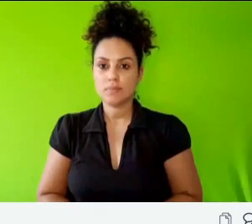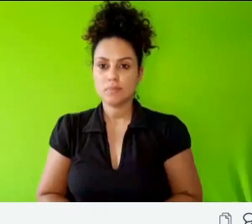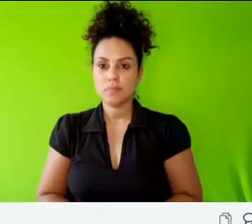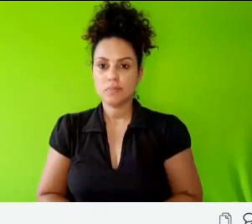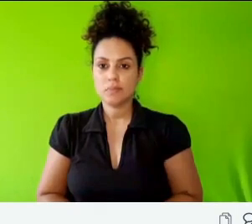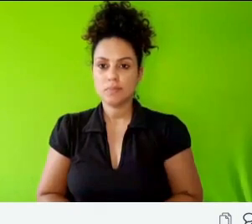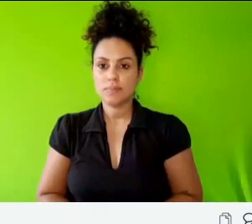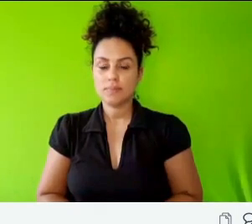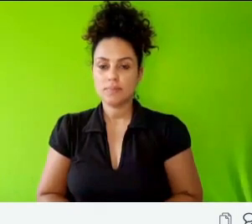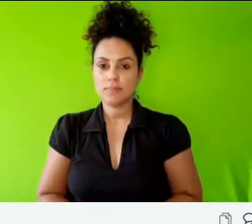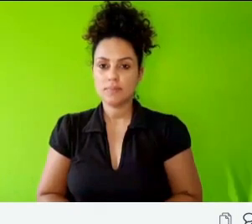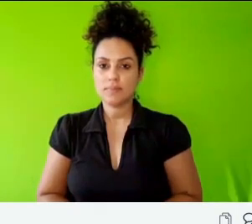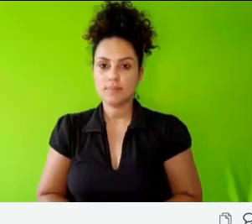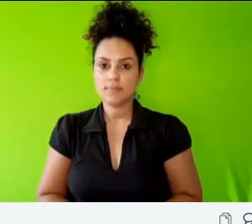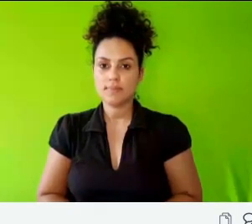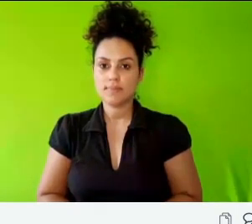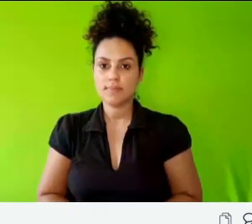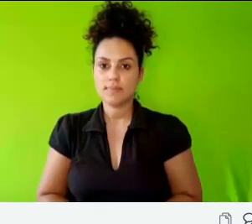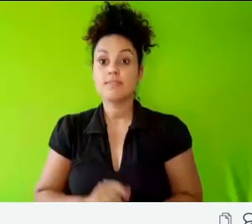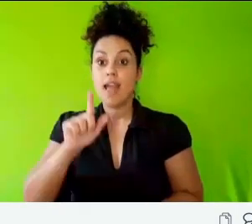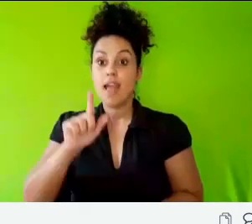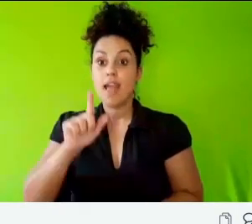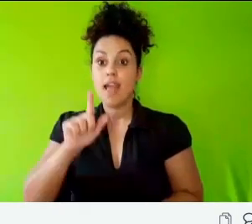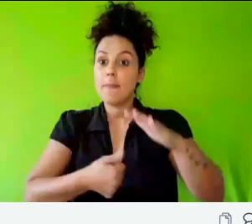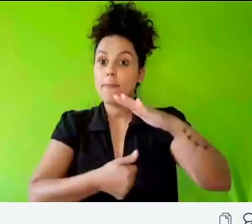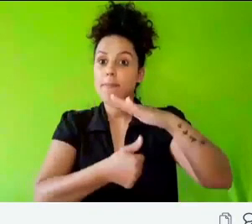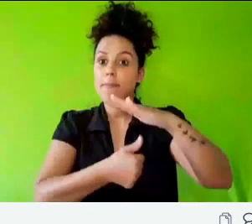Polo Ecoporanga.